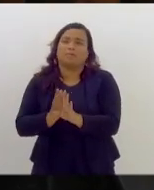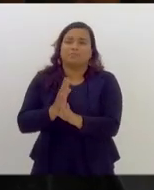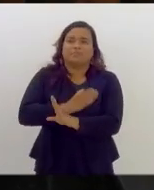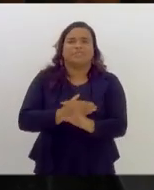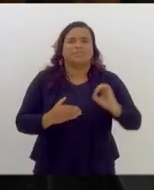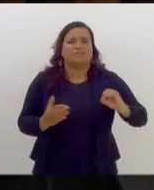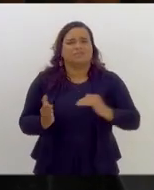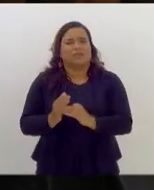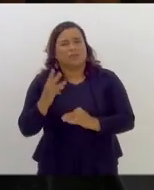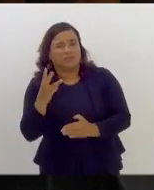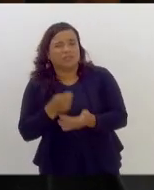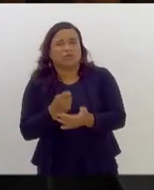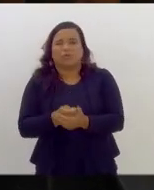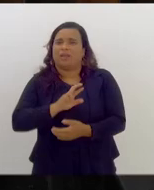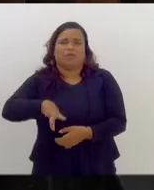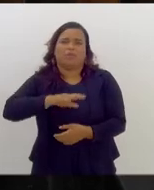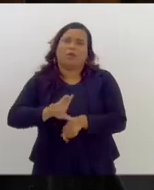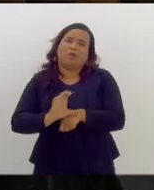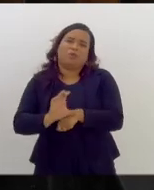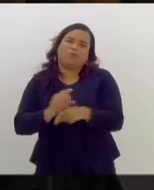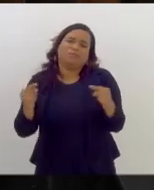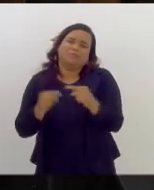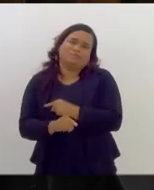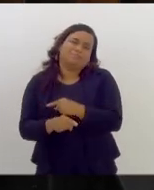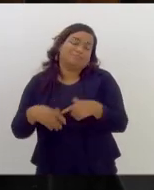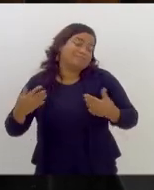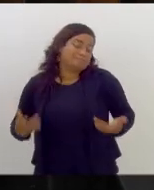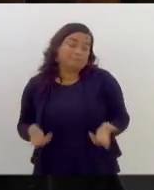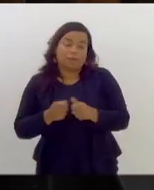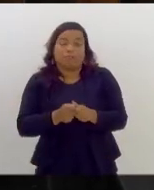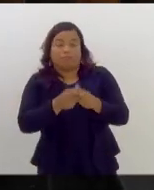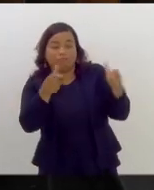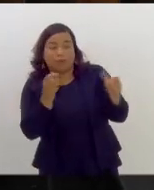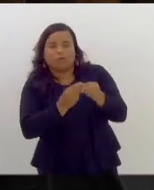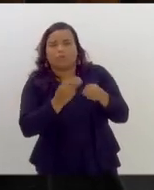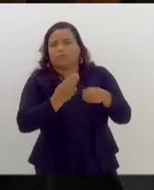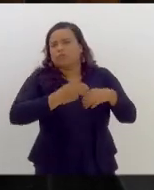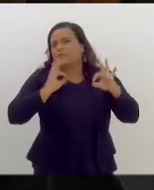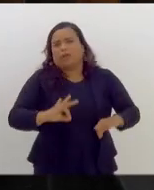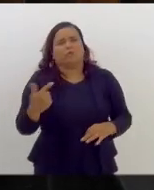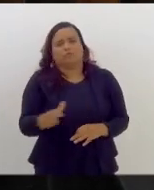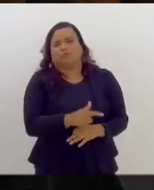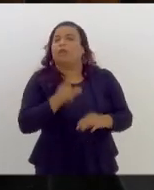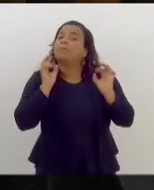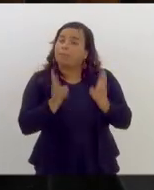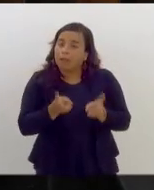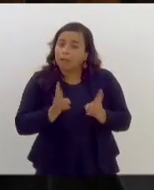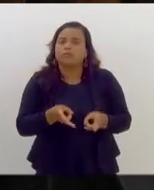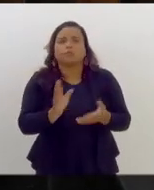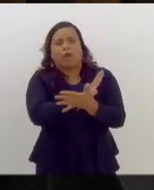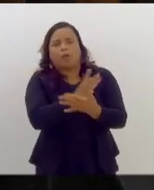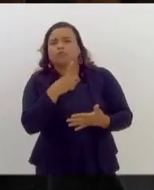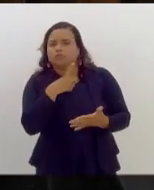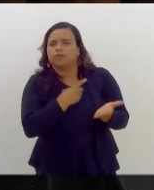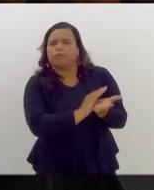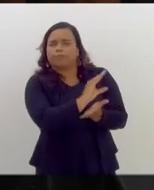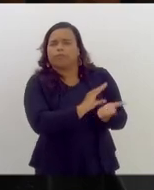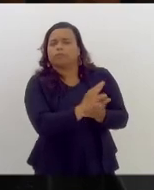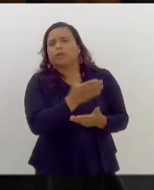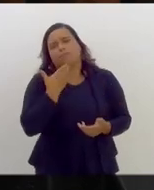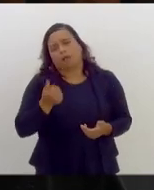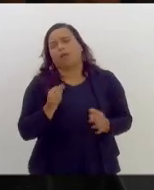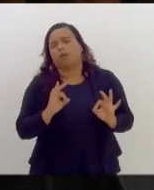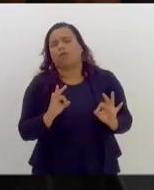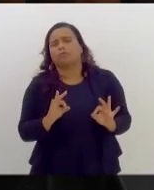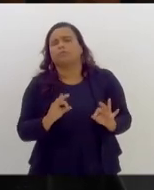etapa obrigatória, não, pela Constituição. Então, a maioria dos municípios não garante, mesmo municípios que têm melhores finanças, condições econômicas.